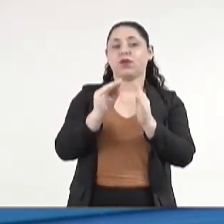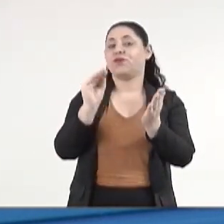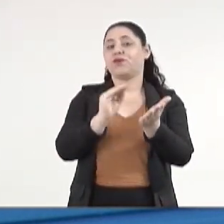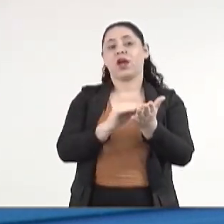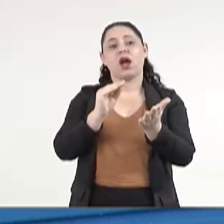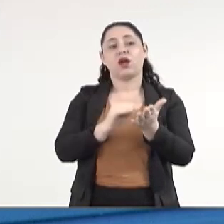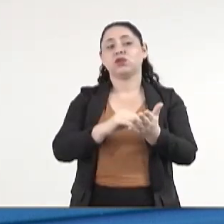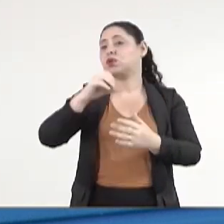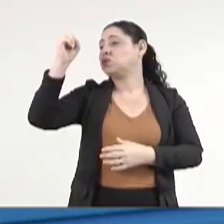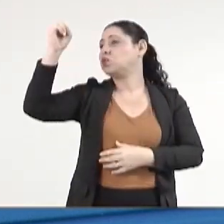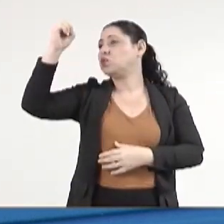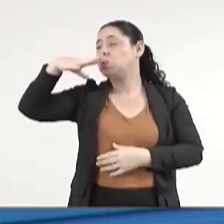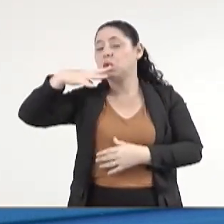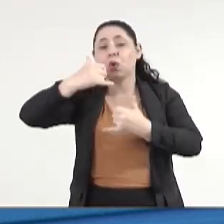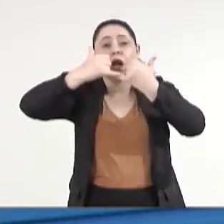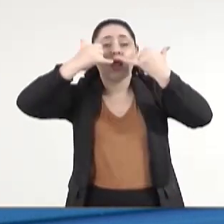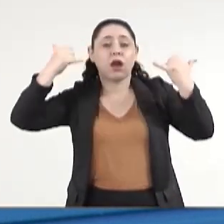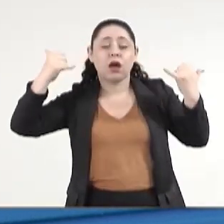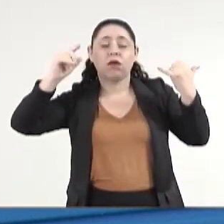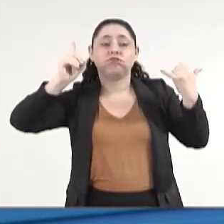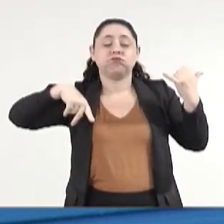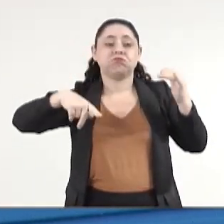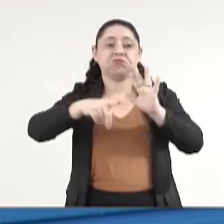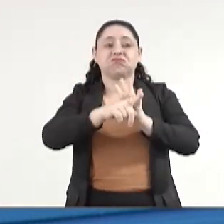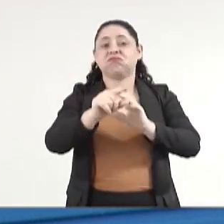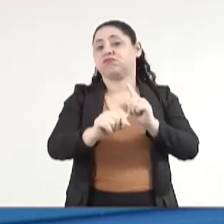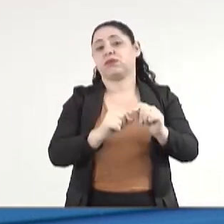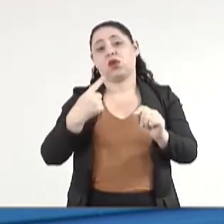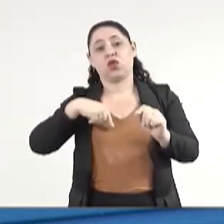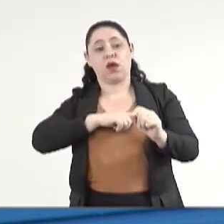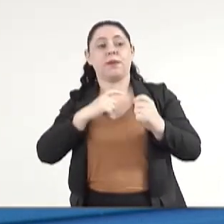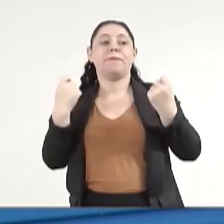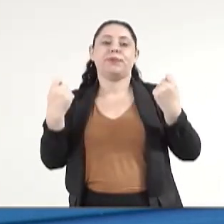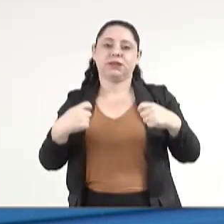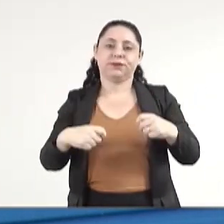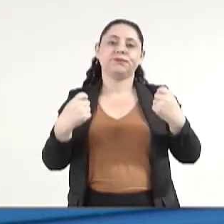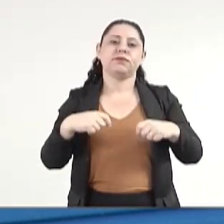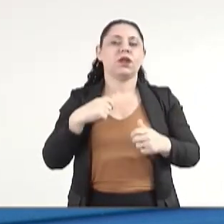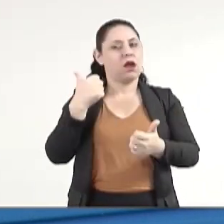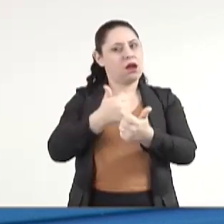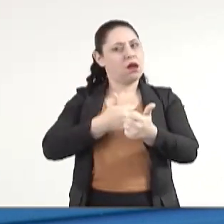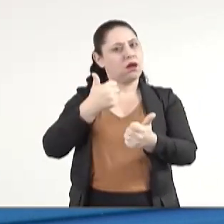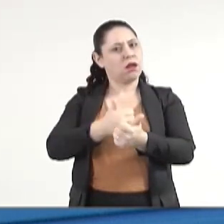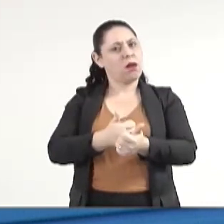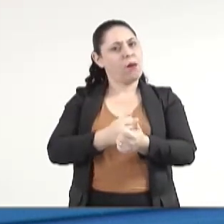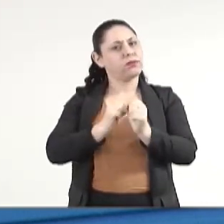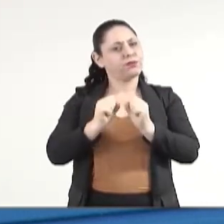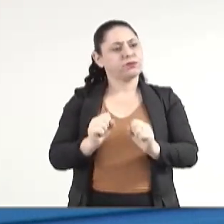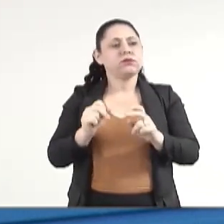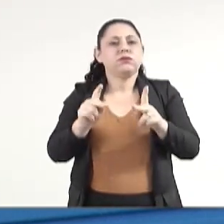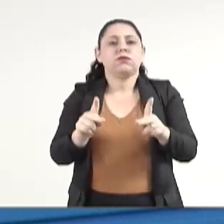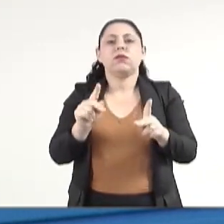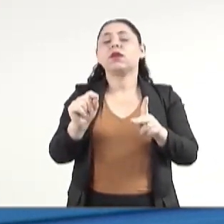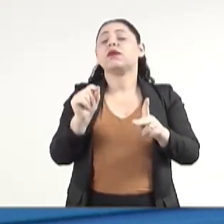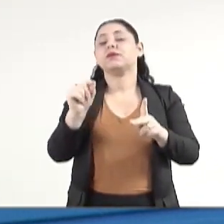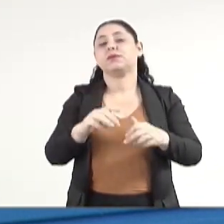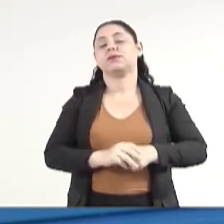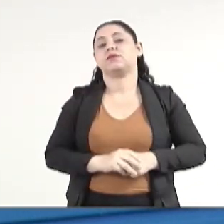adequada, falta de luz, de energia. Então, nós temos que exigir do poder